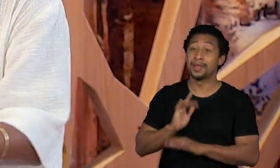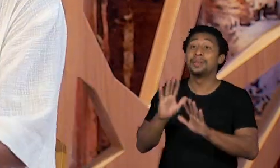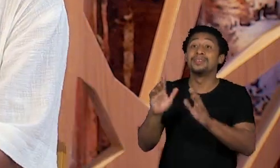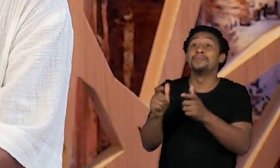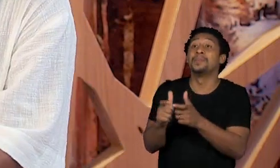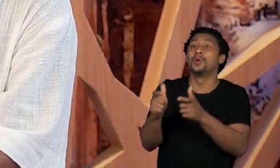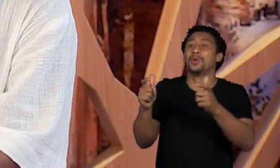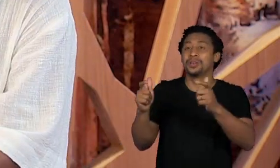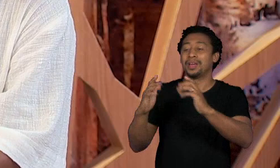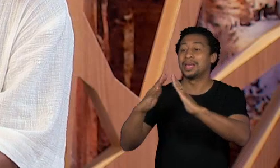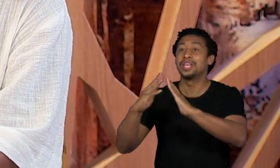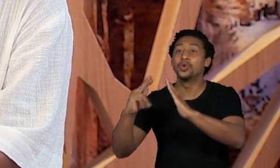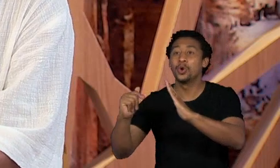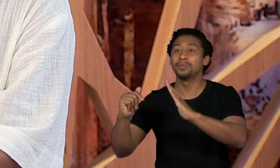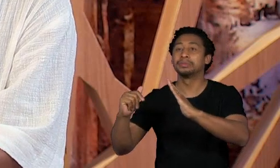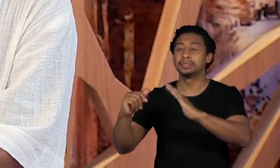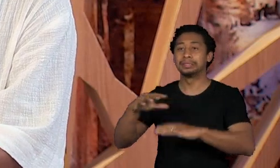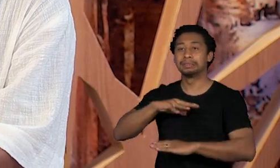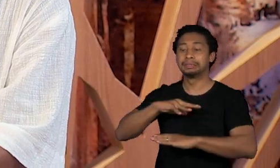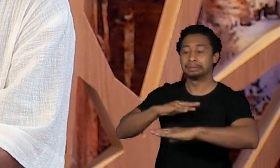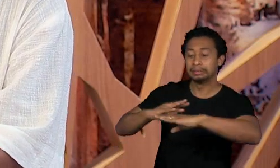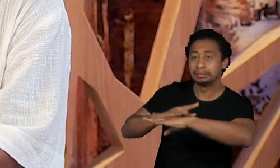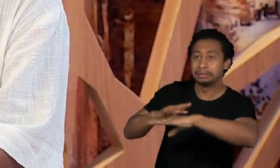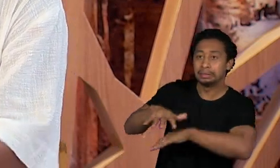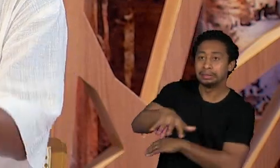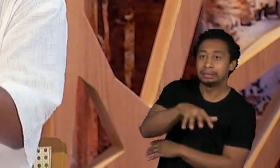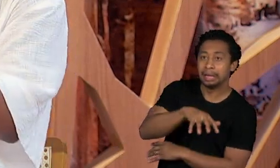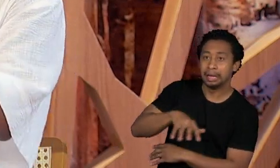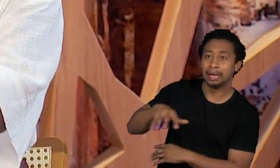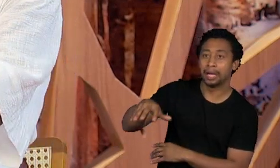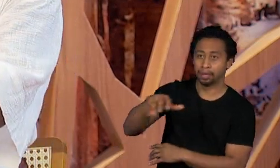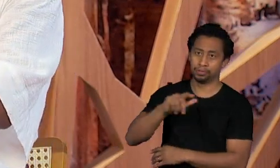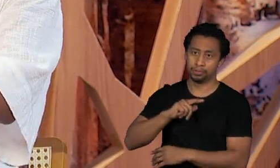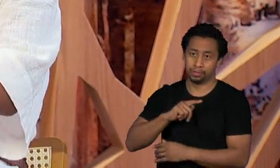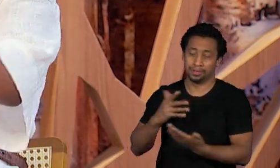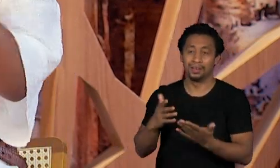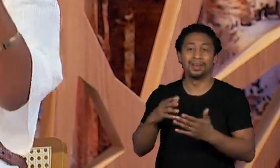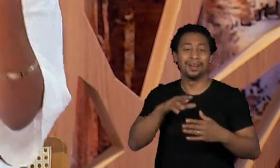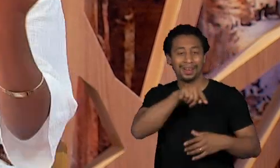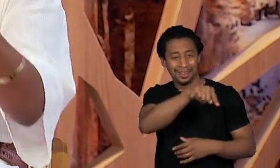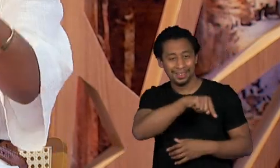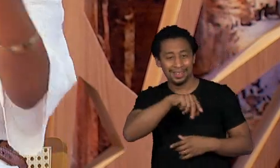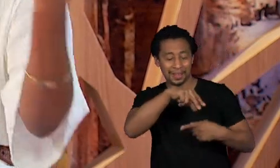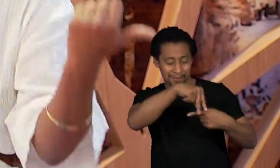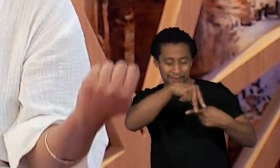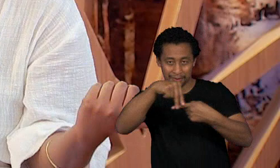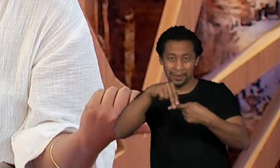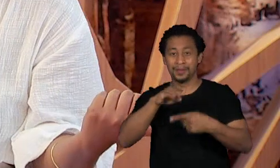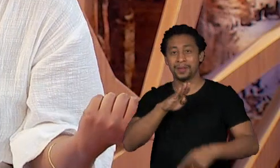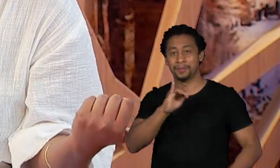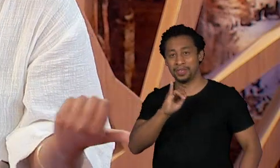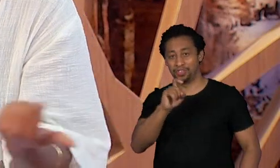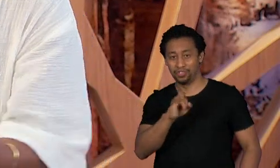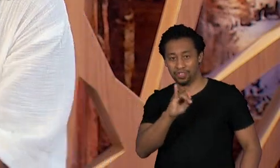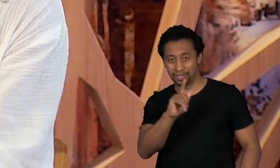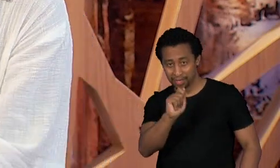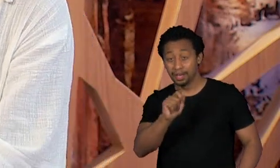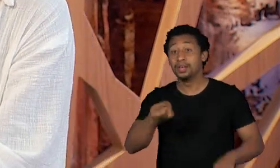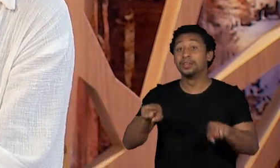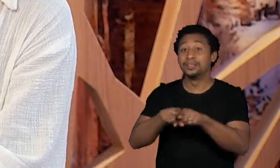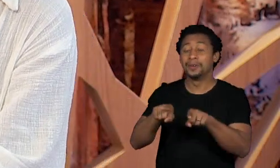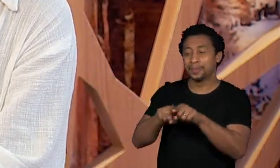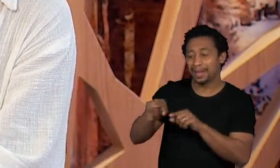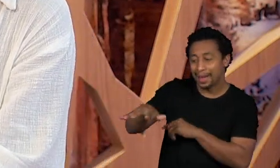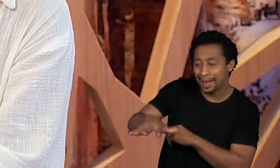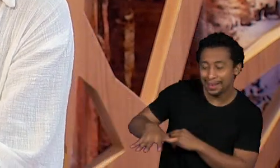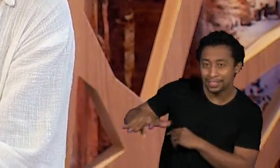Então, esse quilombo do Saracura ali no Bexiga, aí a gente também tem o quilombo do Jabaquara, que já era aqui em Santos. Então é